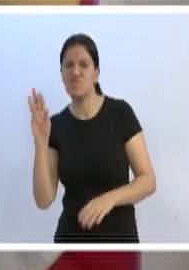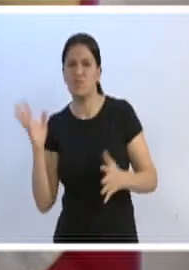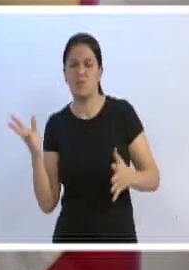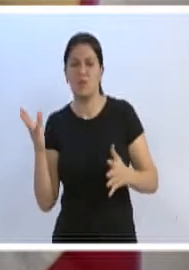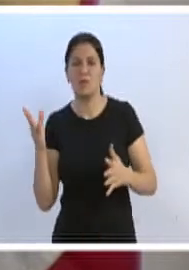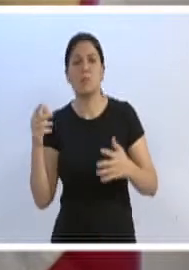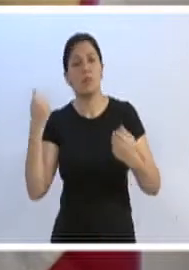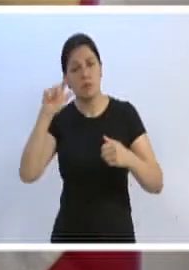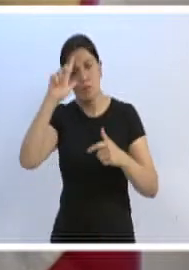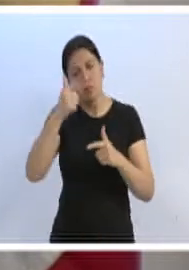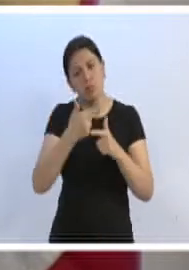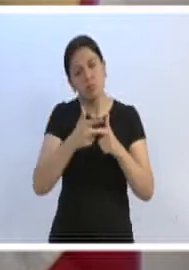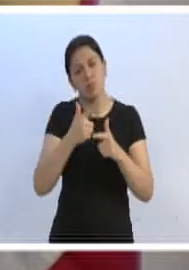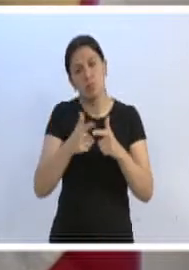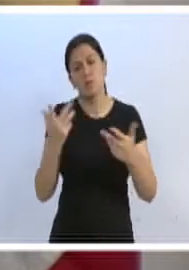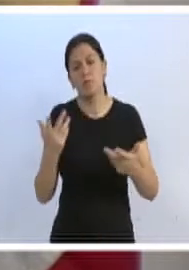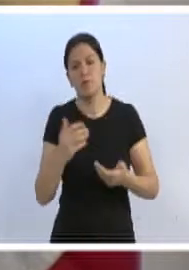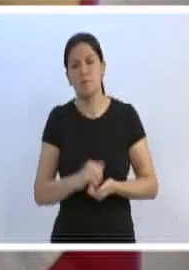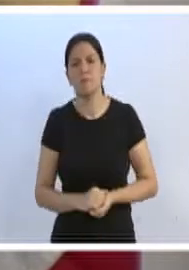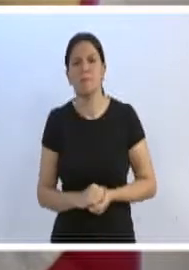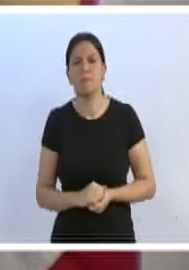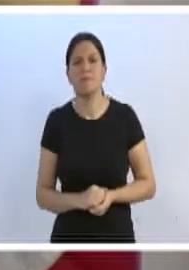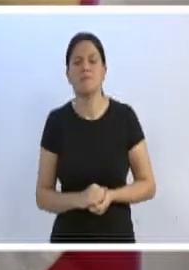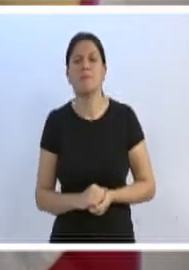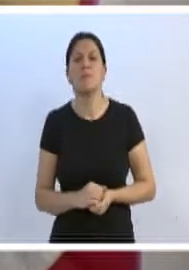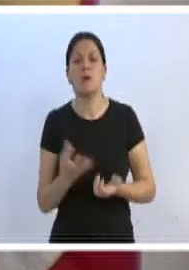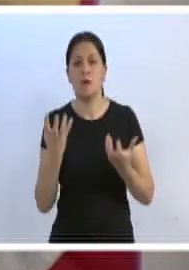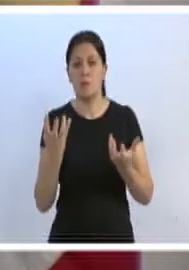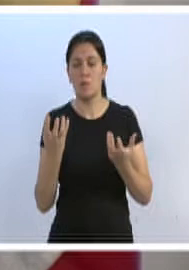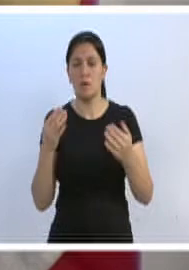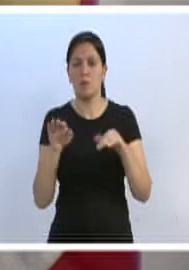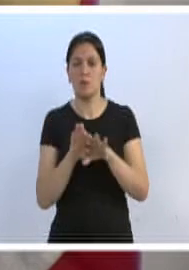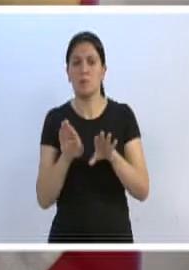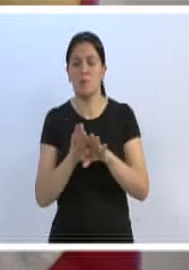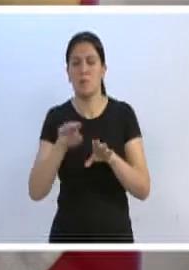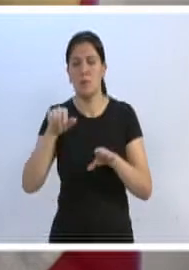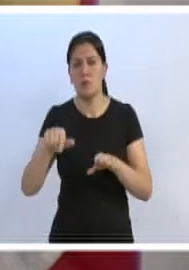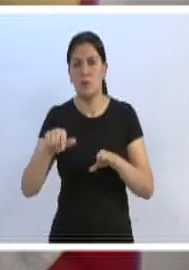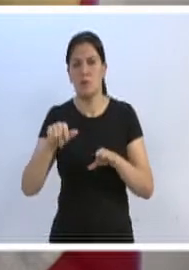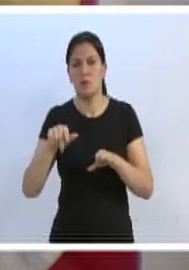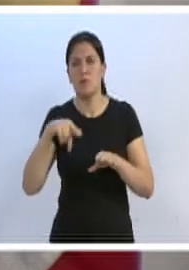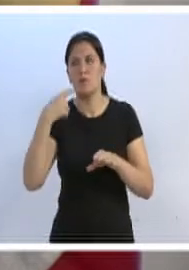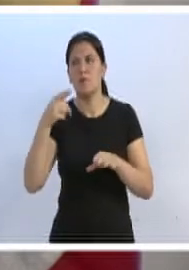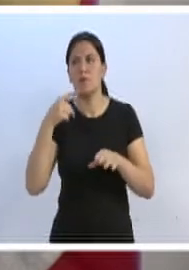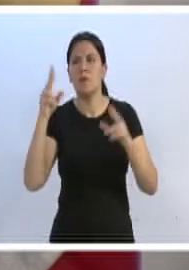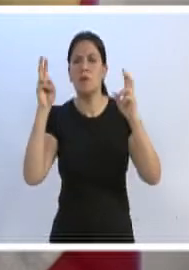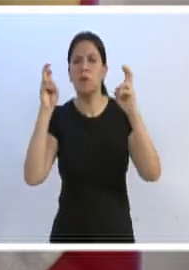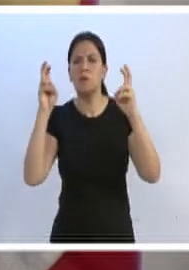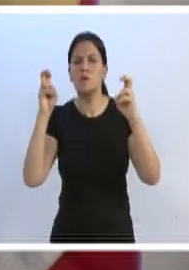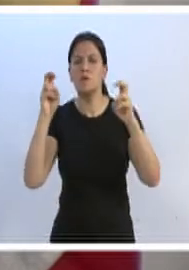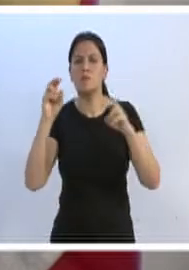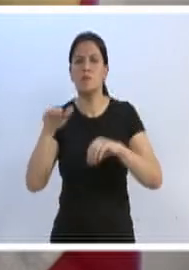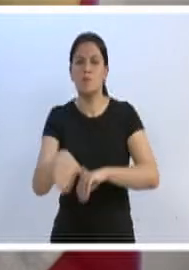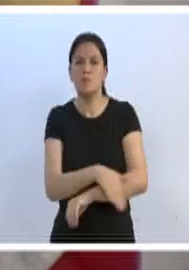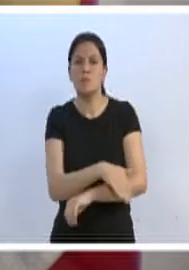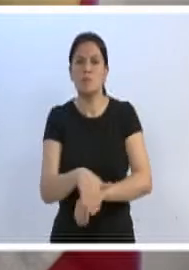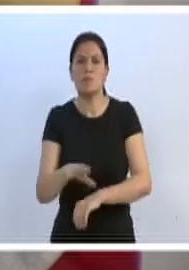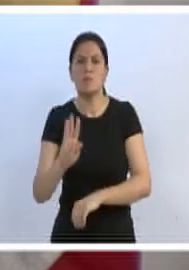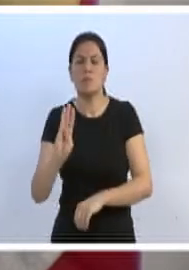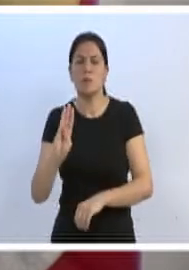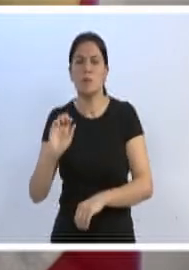resolvendo essa situação eu quero também aqui falar lhe de governo sobre a questão da rua bahia ro bahia